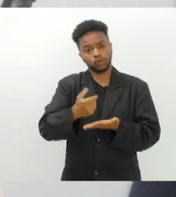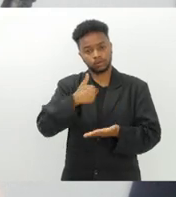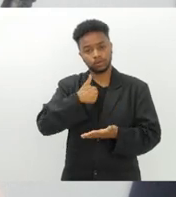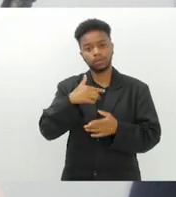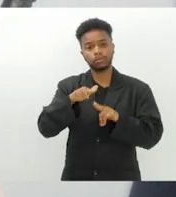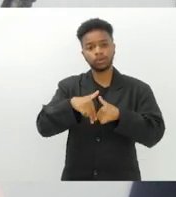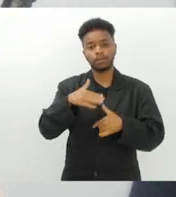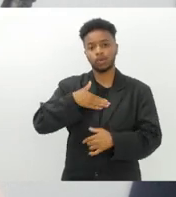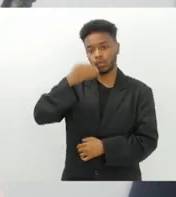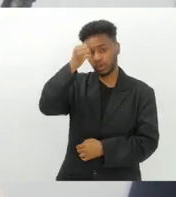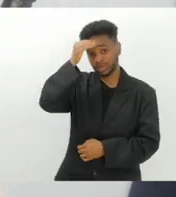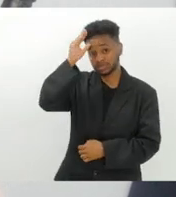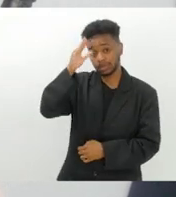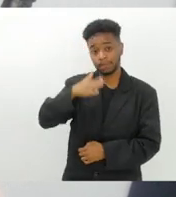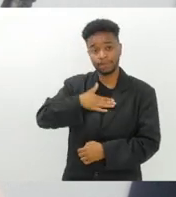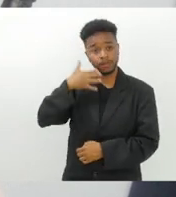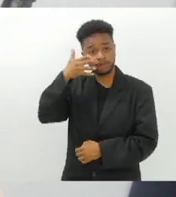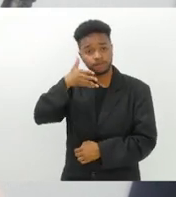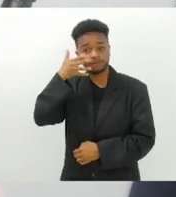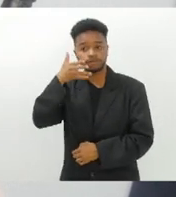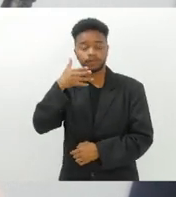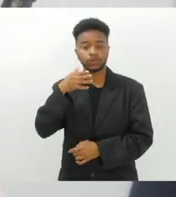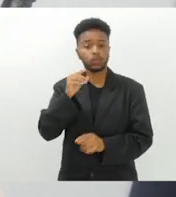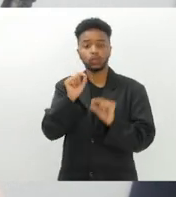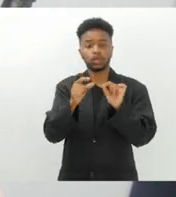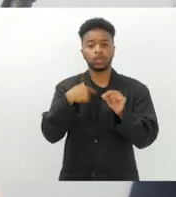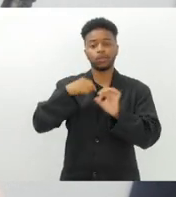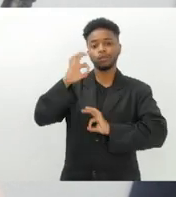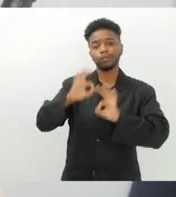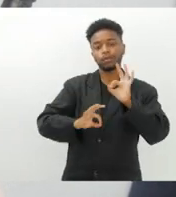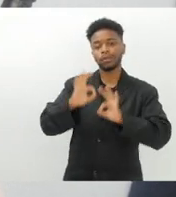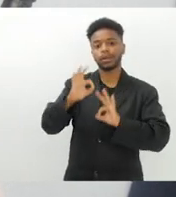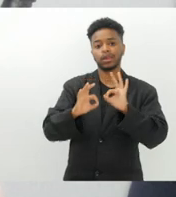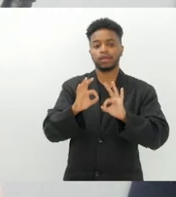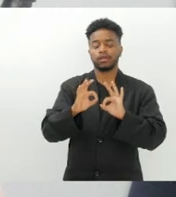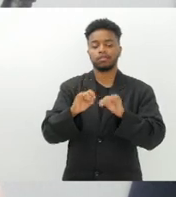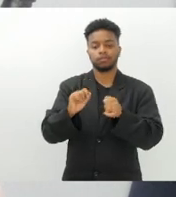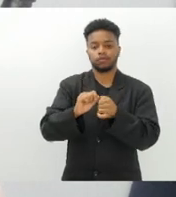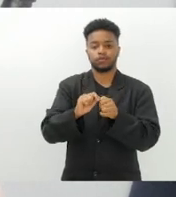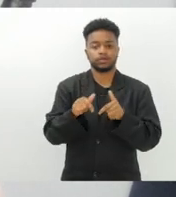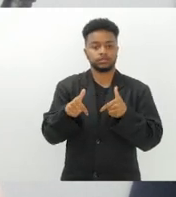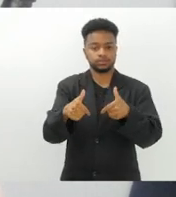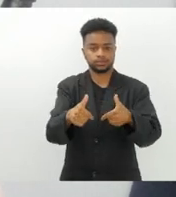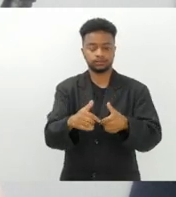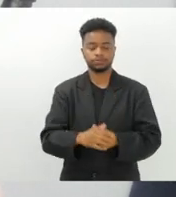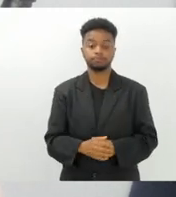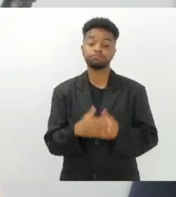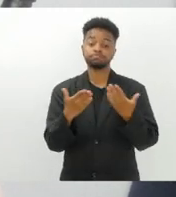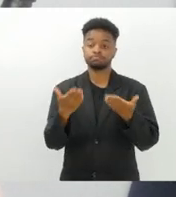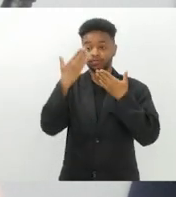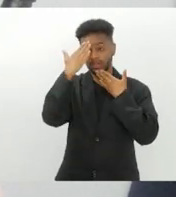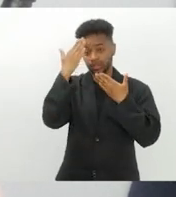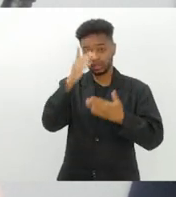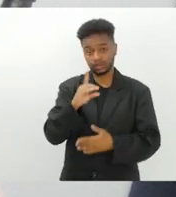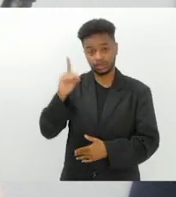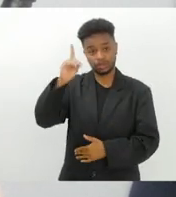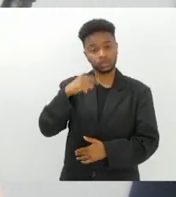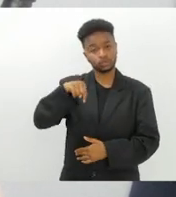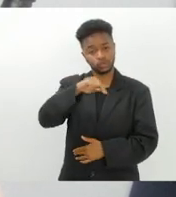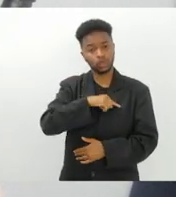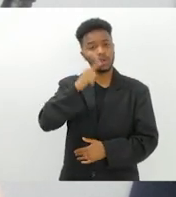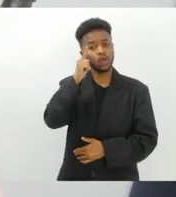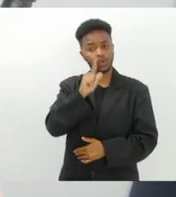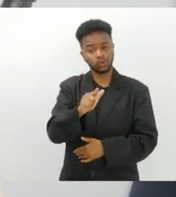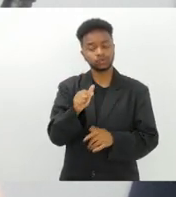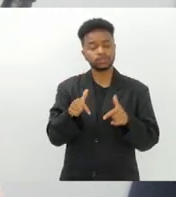meu conhecimento, do que eu me preparei para poder fazer. E, graças a Deus, nós temos dado conta